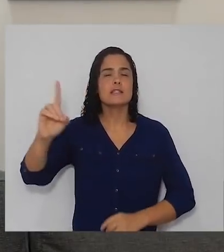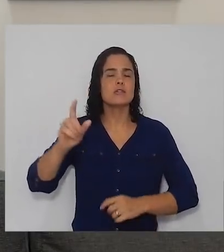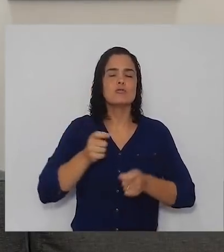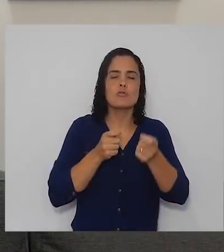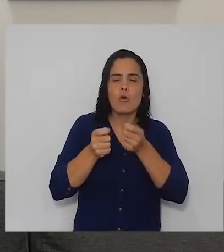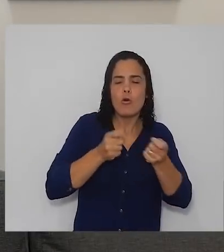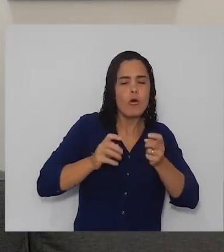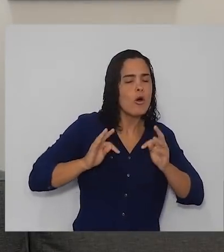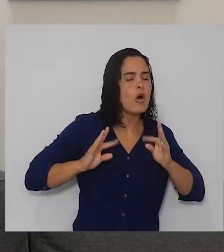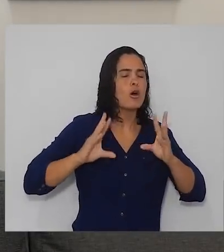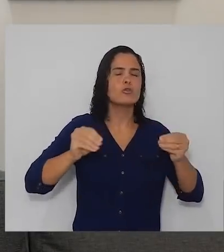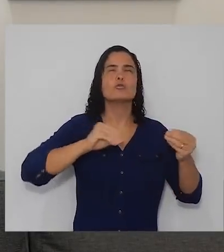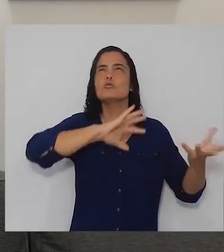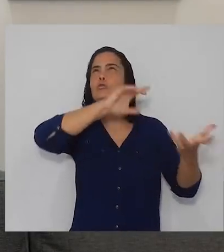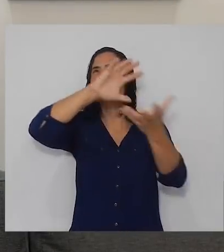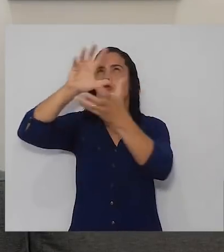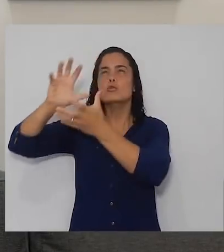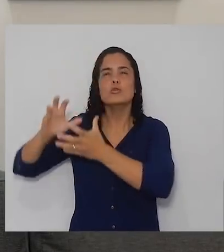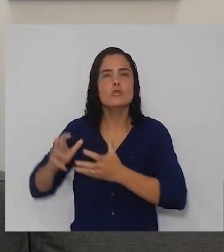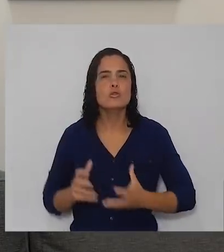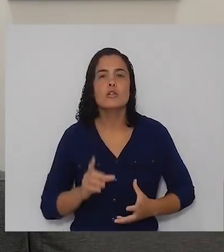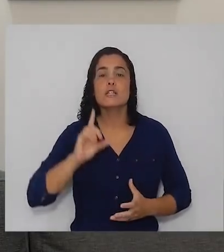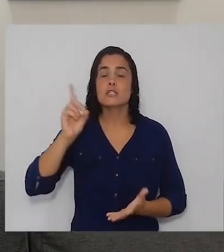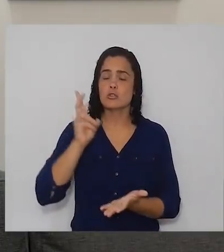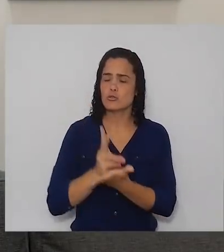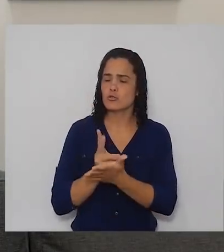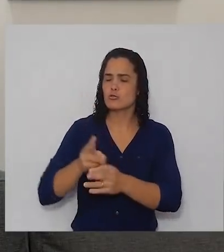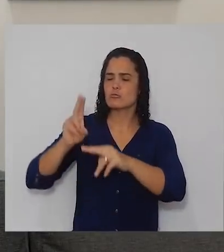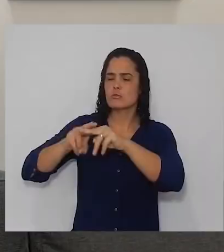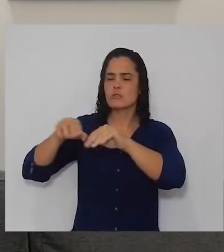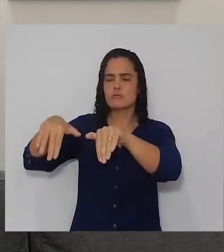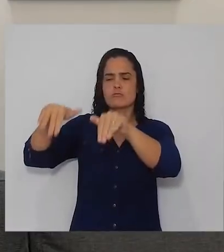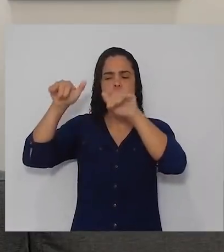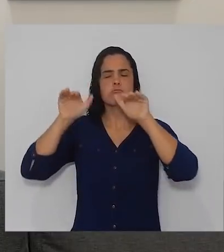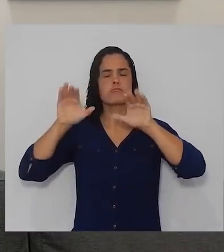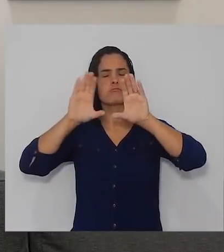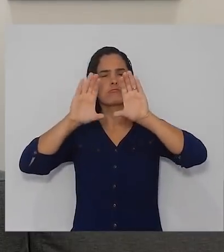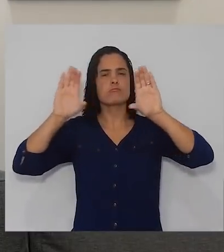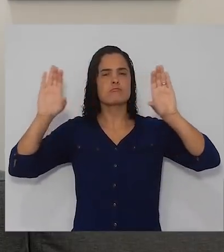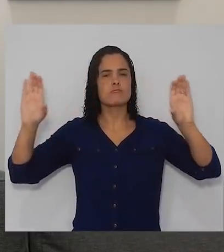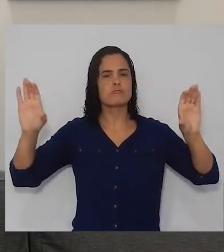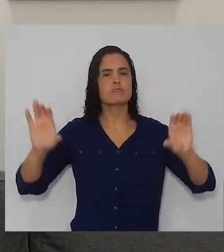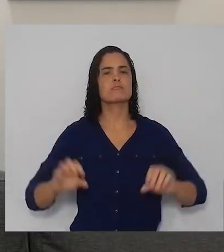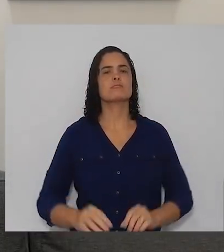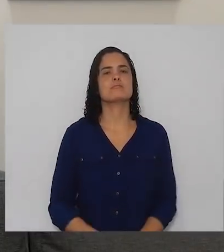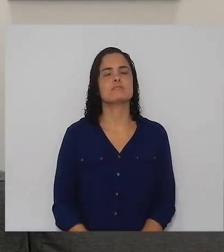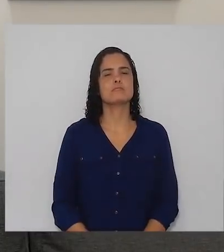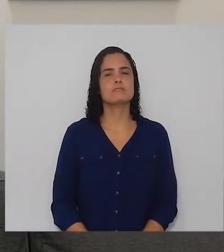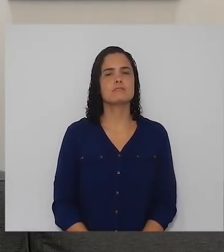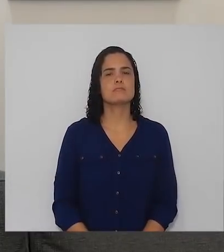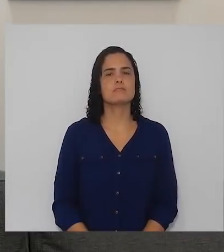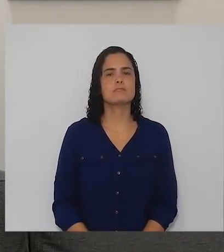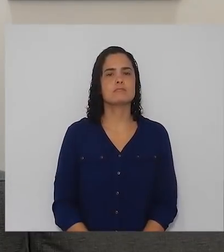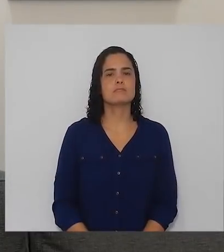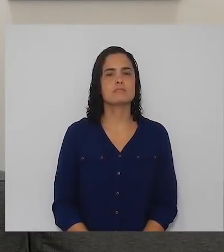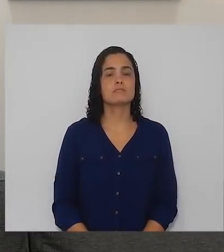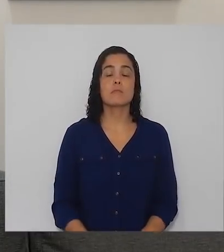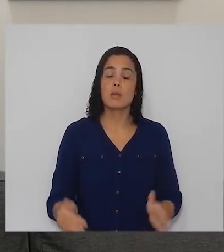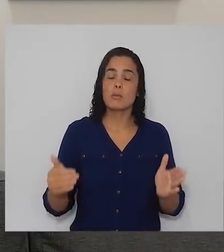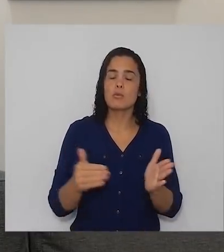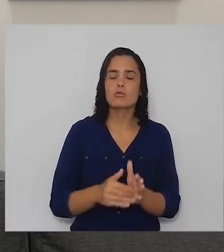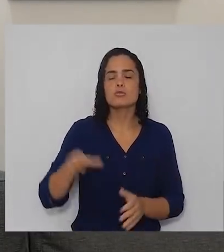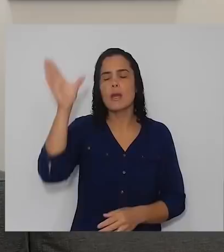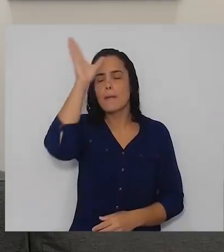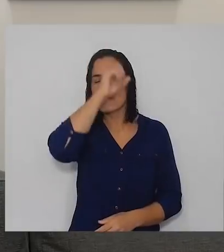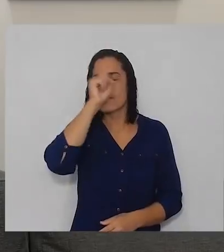seja, é o Deus que governa o universo. Ele se mantém assentado sobre um alto e sublime